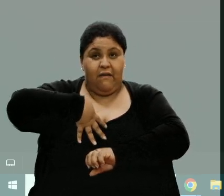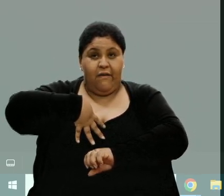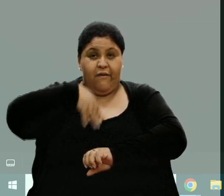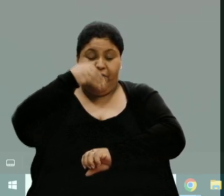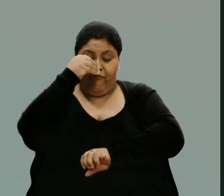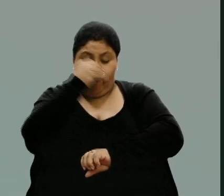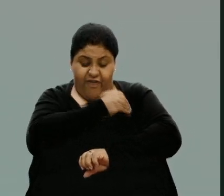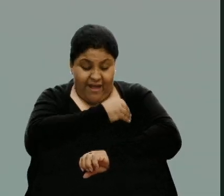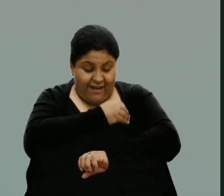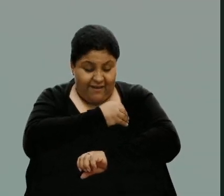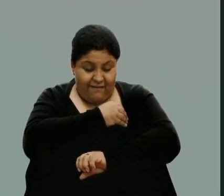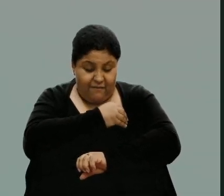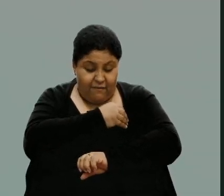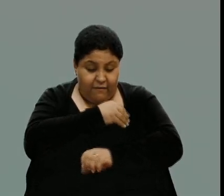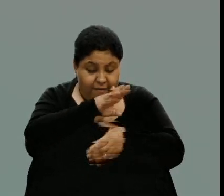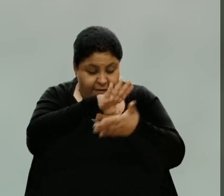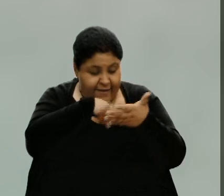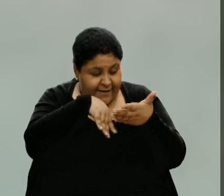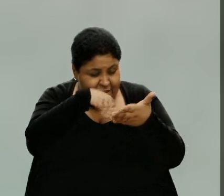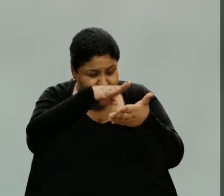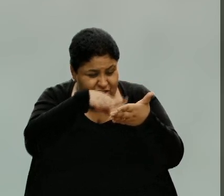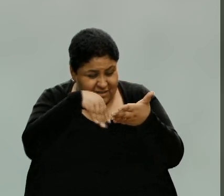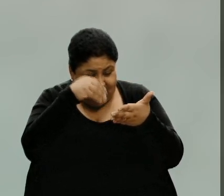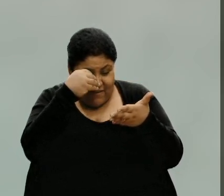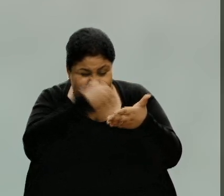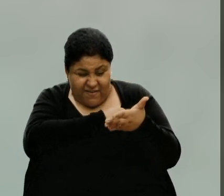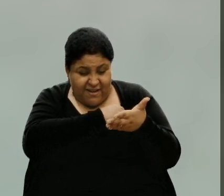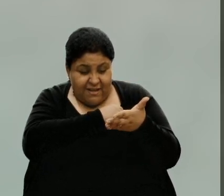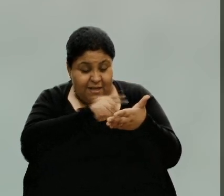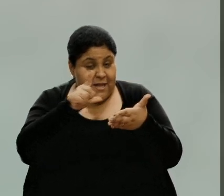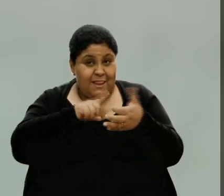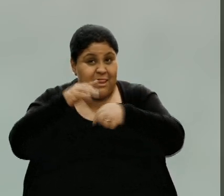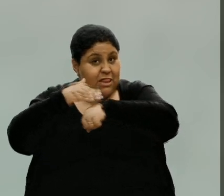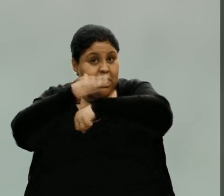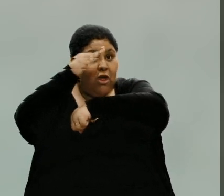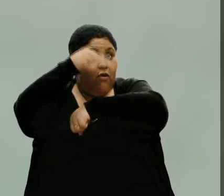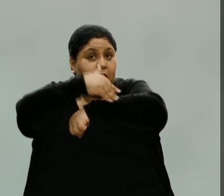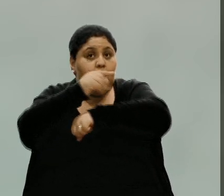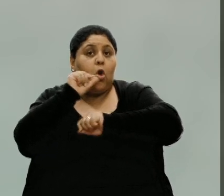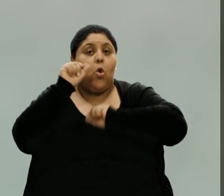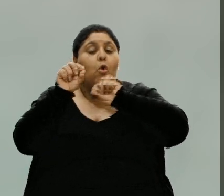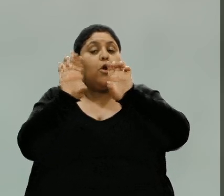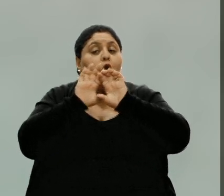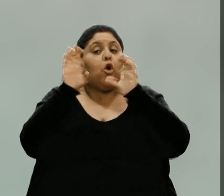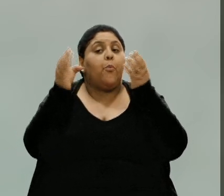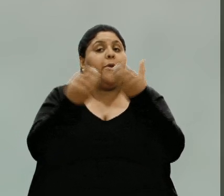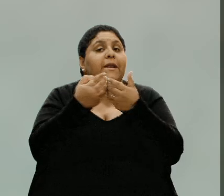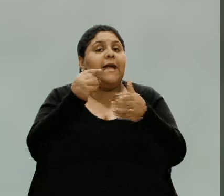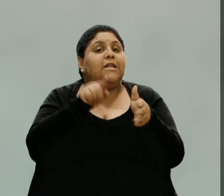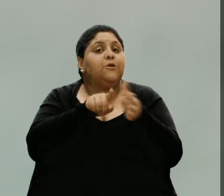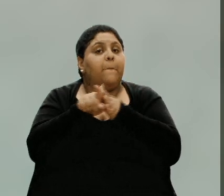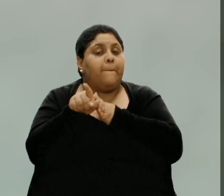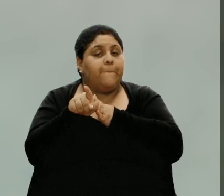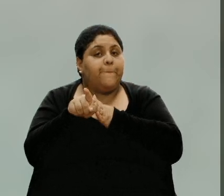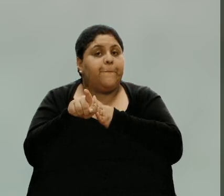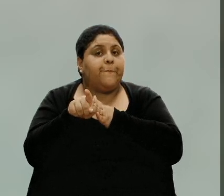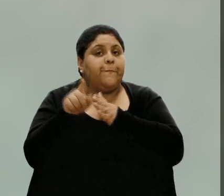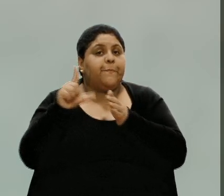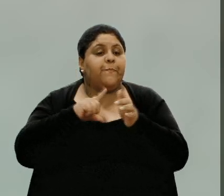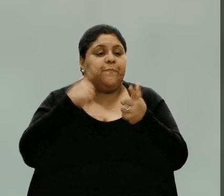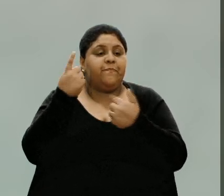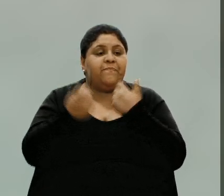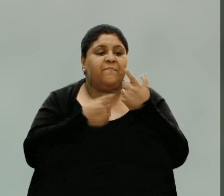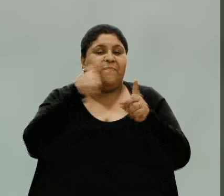não tem uma lombada. E o que a comunidade está pedindo? Que ali tenha algum tipo